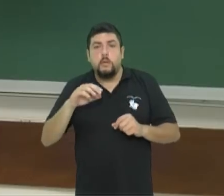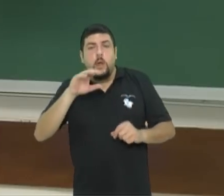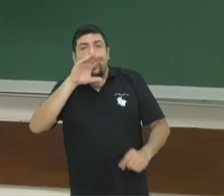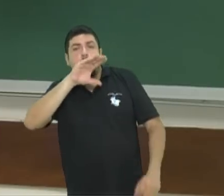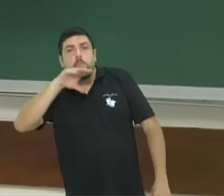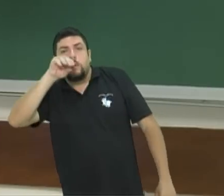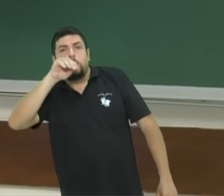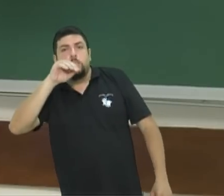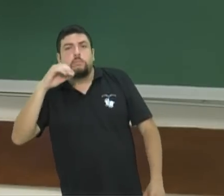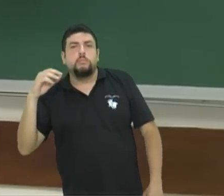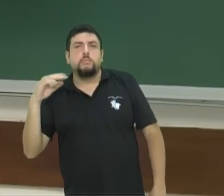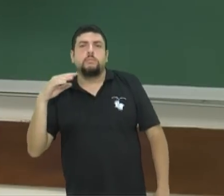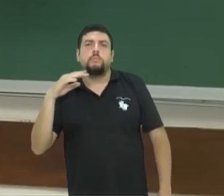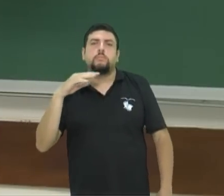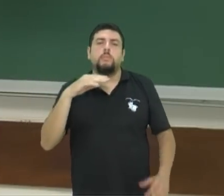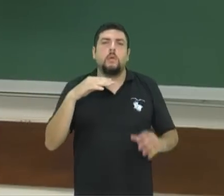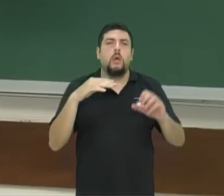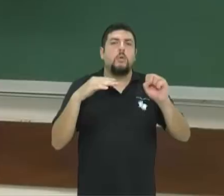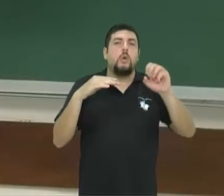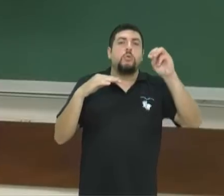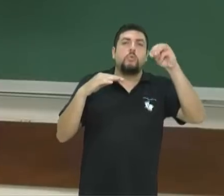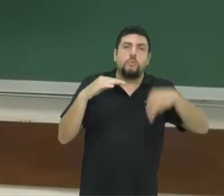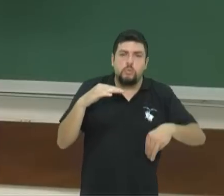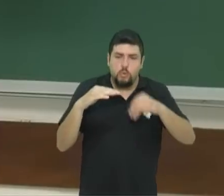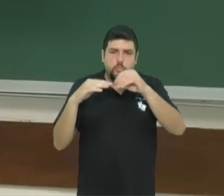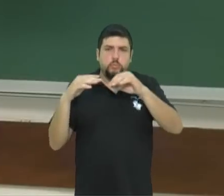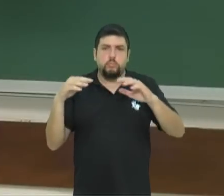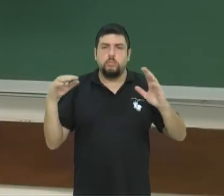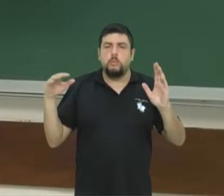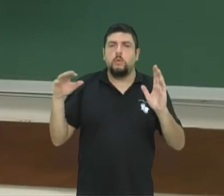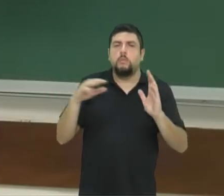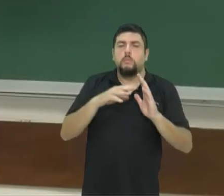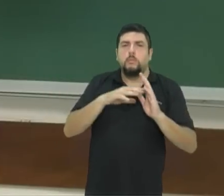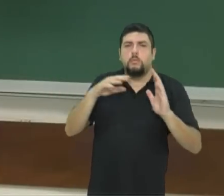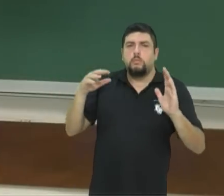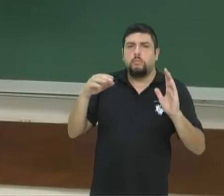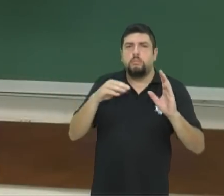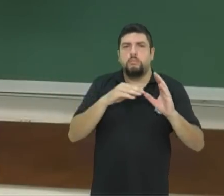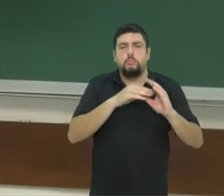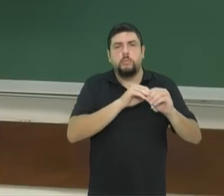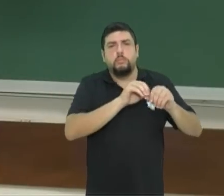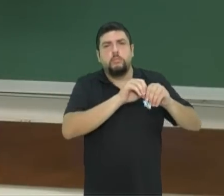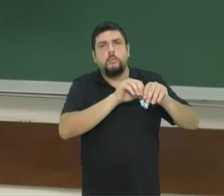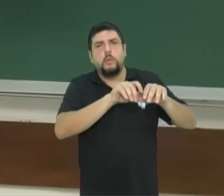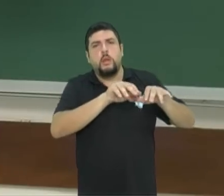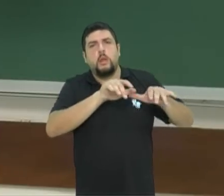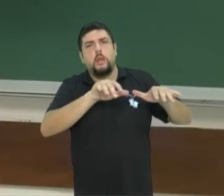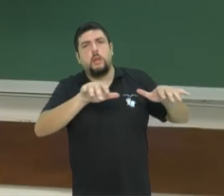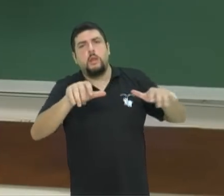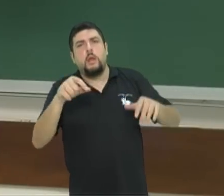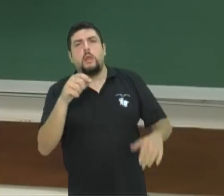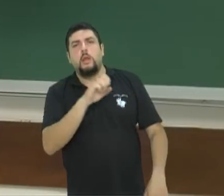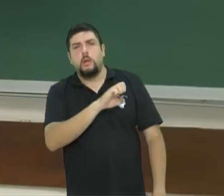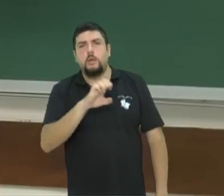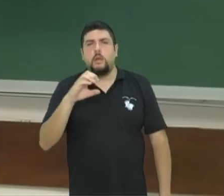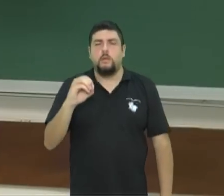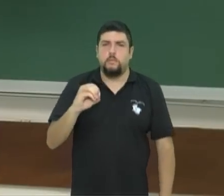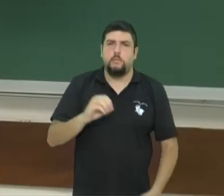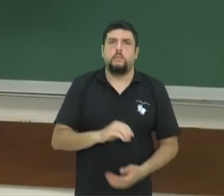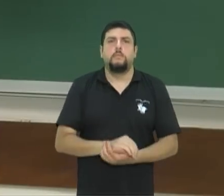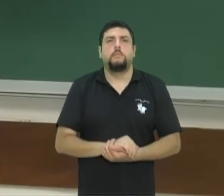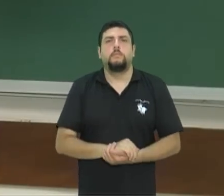que alguém proferiu o som, o eco está ali presente, né, dependendo do local onde a pessoa esteja, certo? Então, ela não